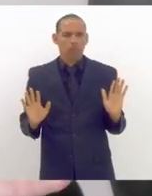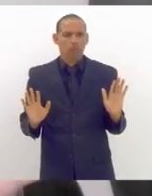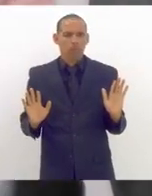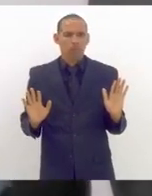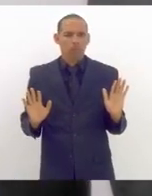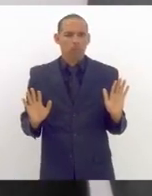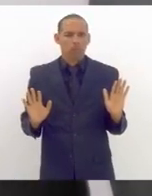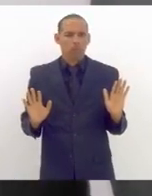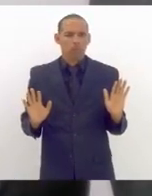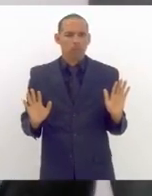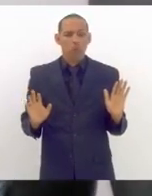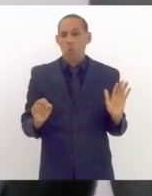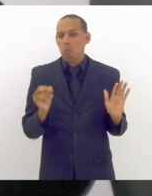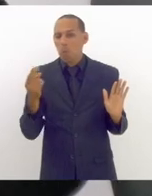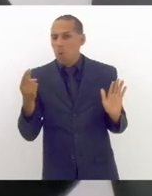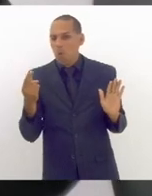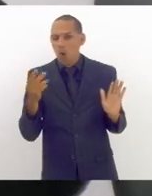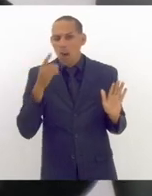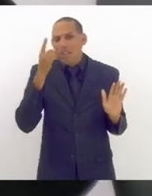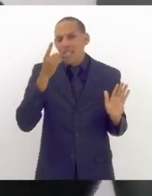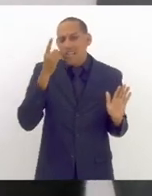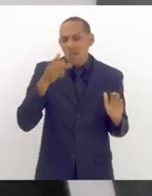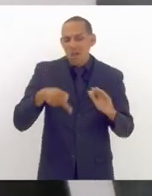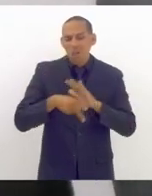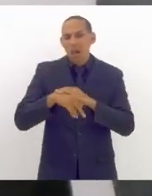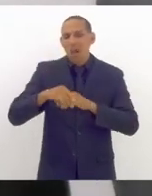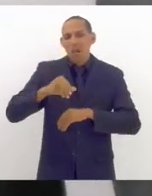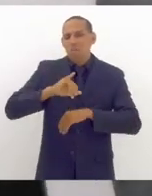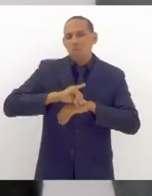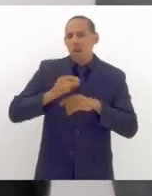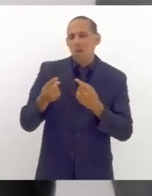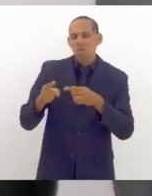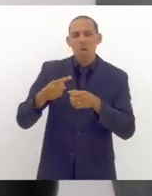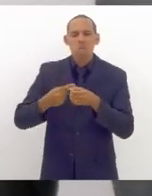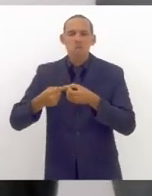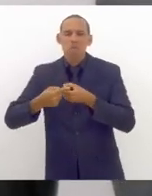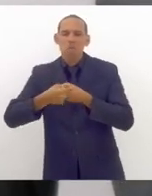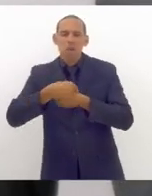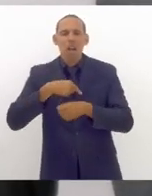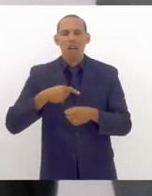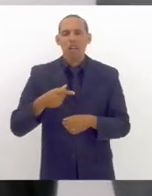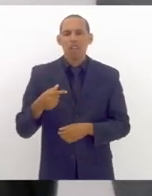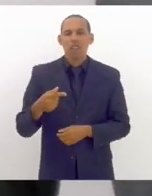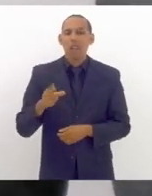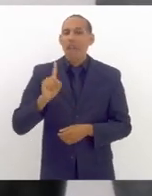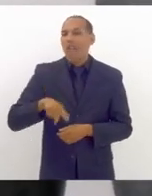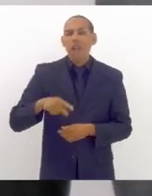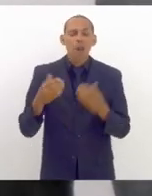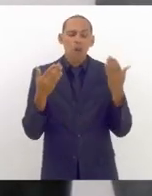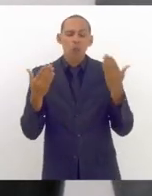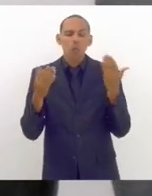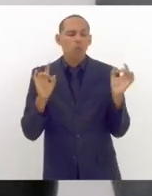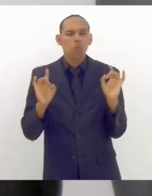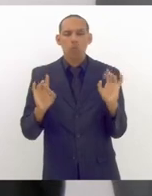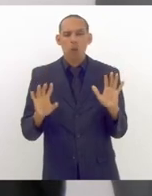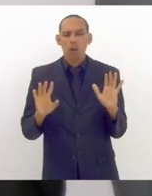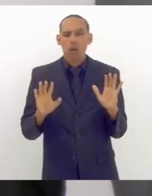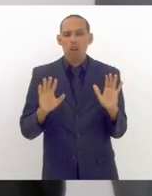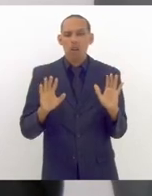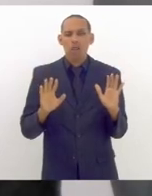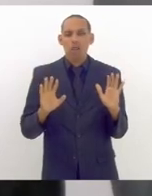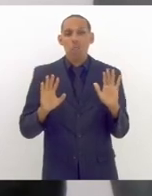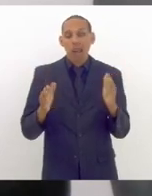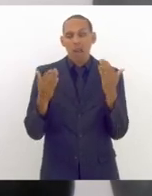e nem do nem um deputado da capital com o interior surgiu essa dúvida essa dúvida nunca foi